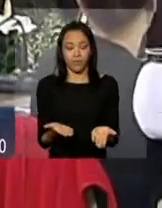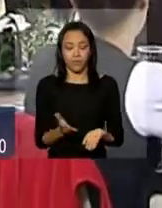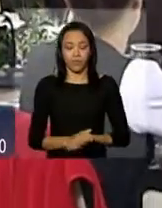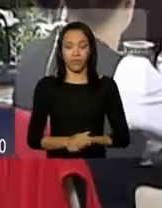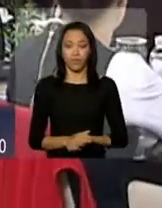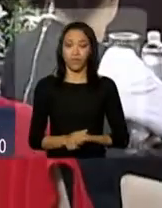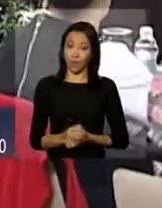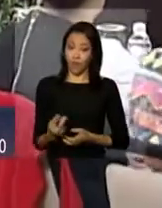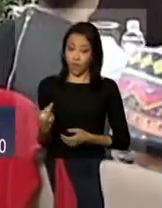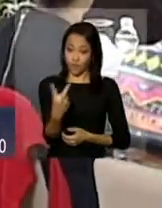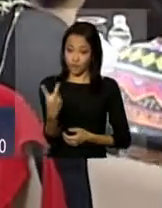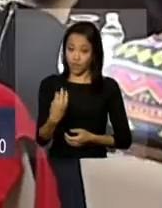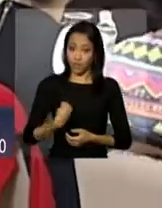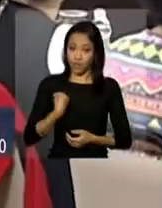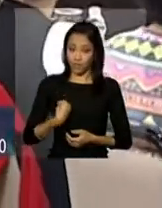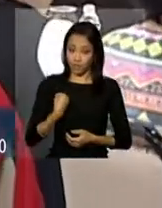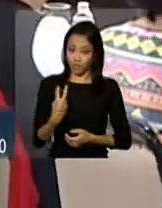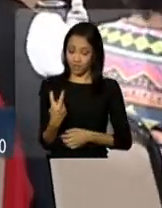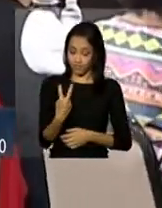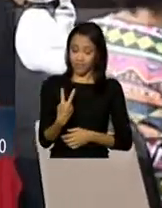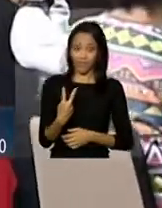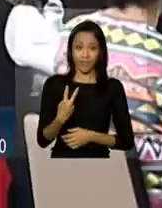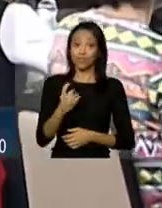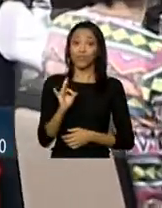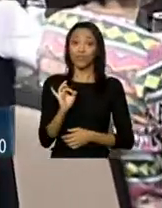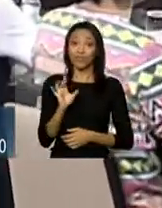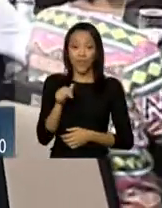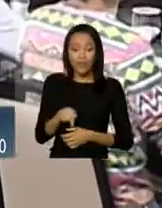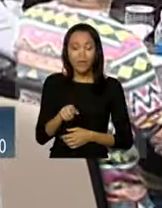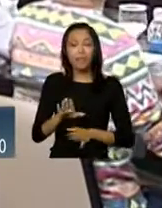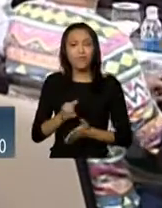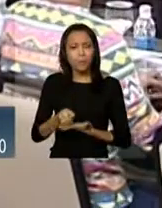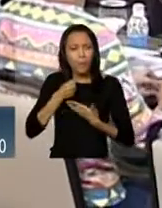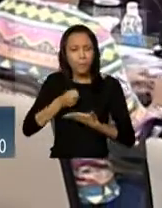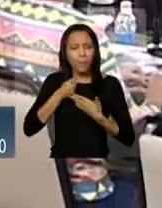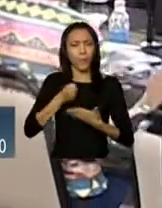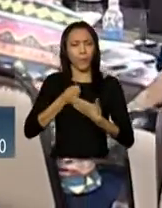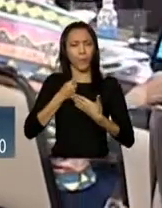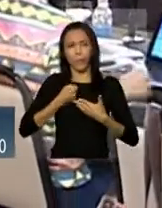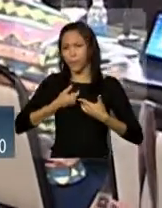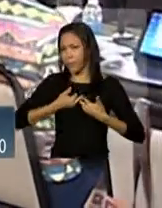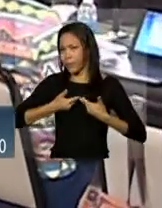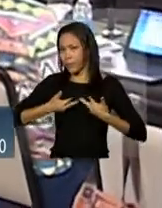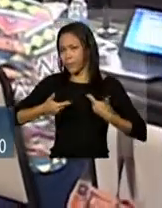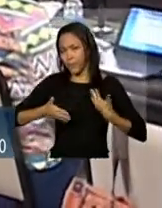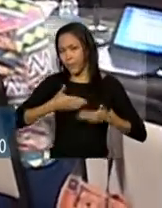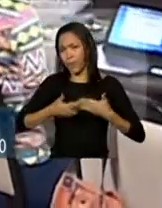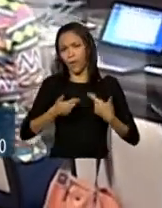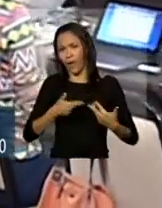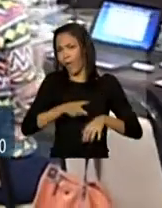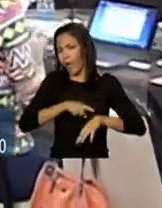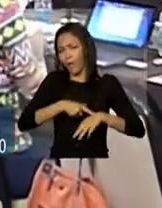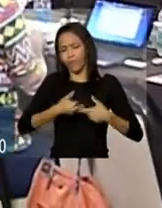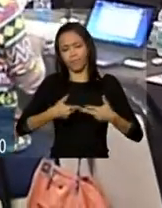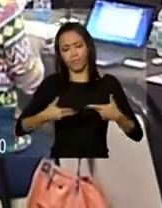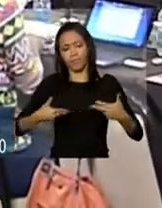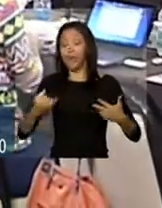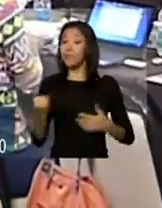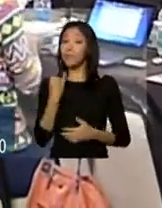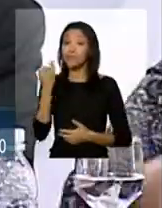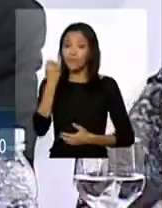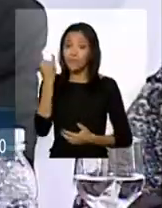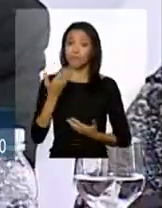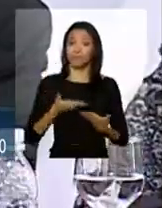Ter vocês aqui, não só aqui, mas no apoio efetivo em todas as horas, para mim é muito importante, para a SAI é